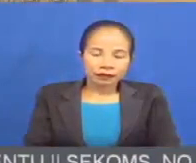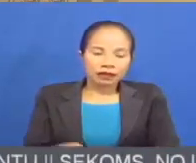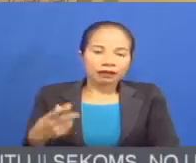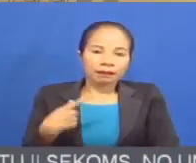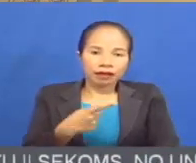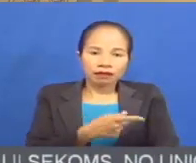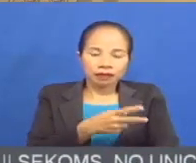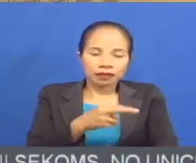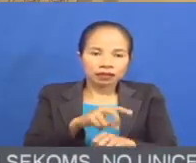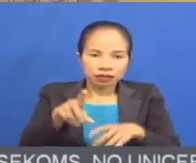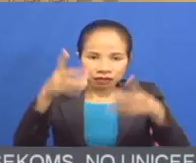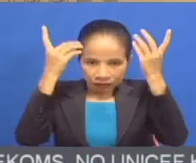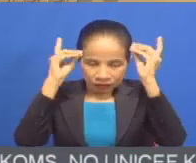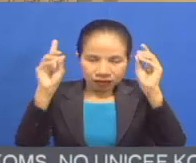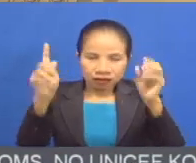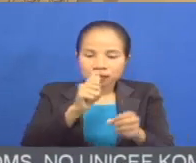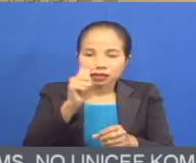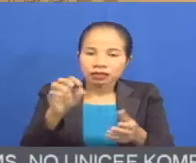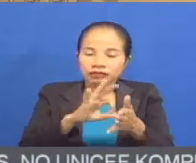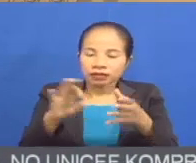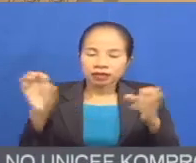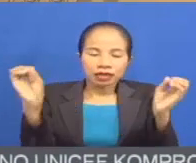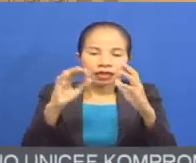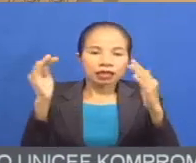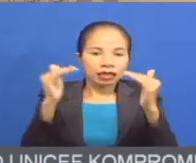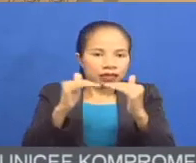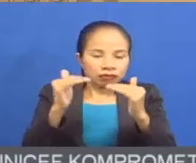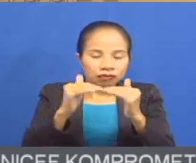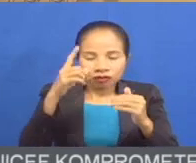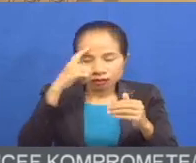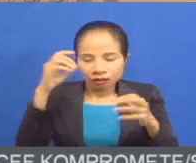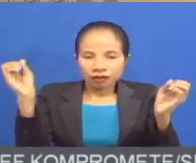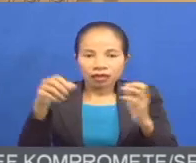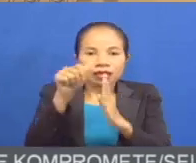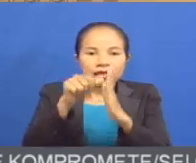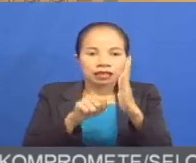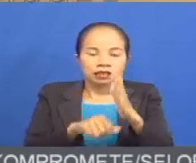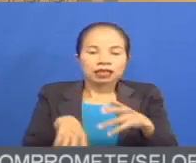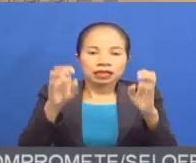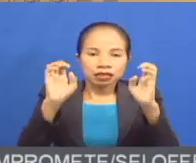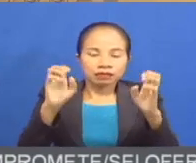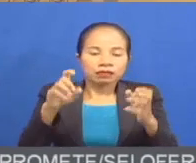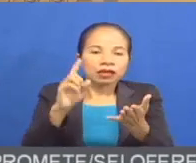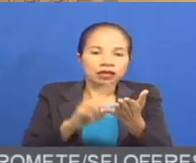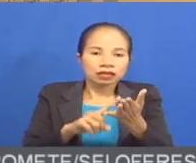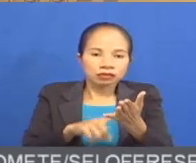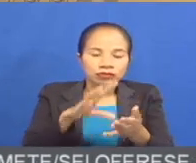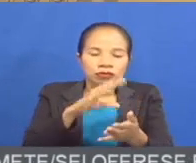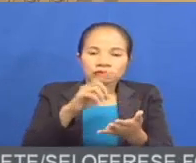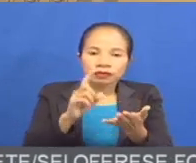Parlamentul Național decide terça-feira nela ia sessão plenária. Tambala ia agenda urgente a tu discuti no